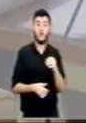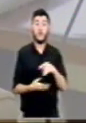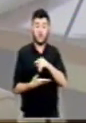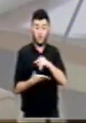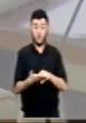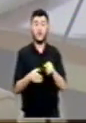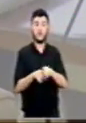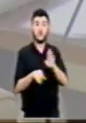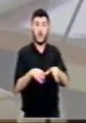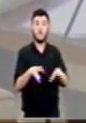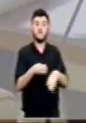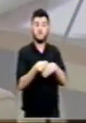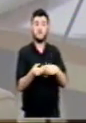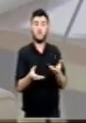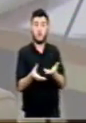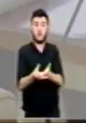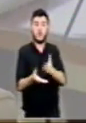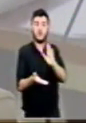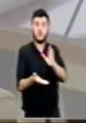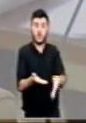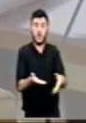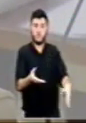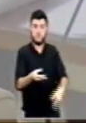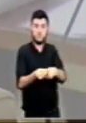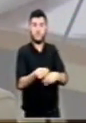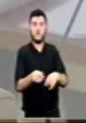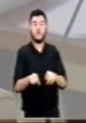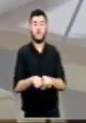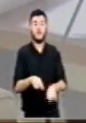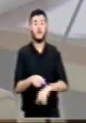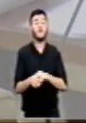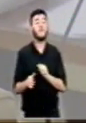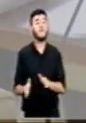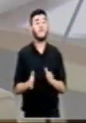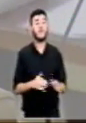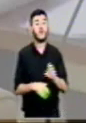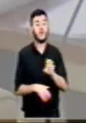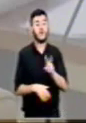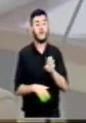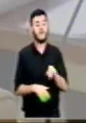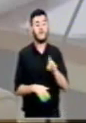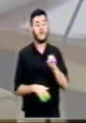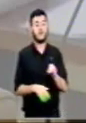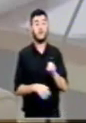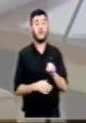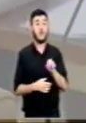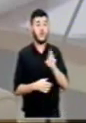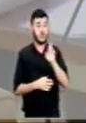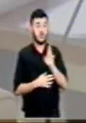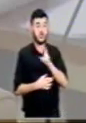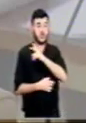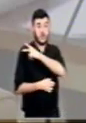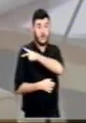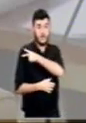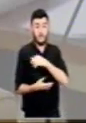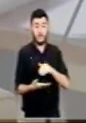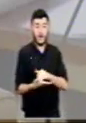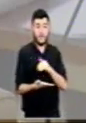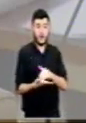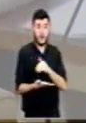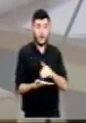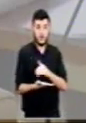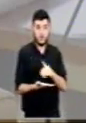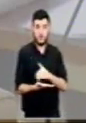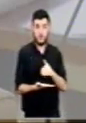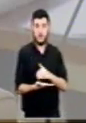de Carvalho Sobrinho, na condição de chefe de gabinete do senador da República, Lobão Filho, informa o diretor da Polícia